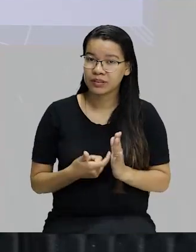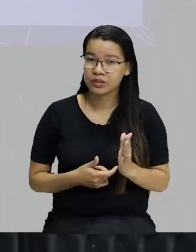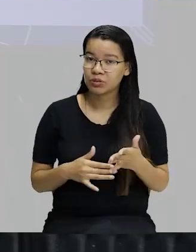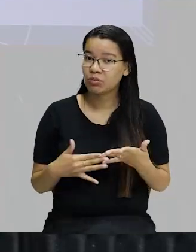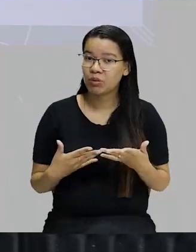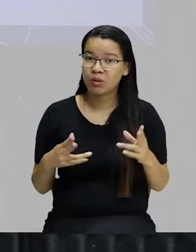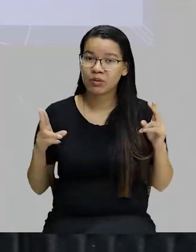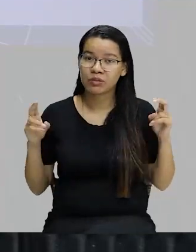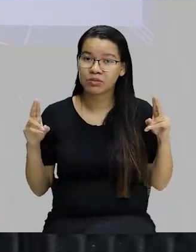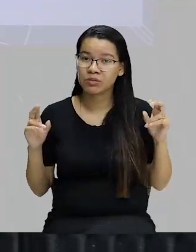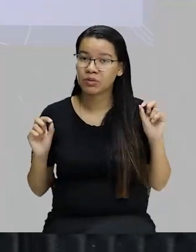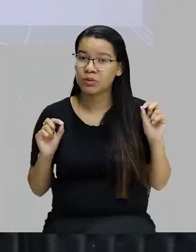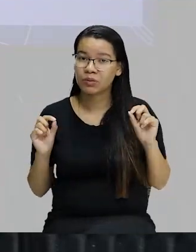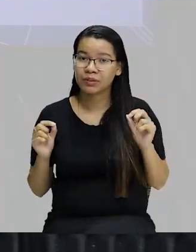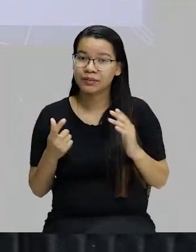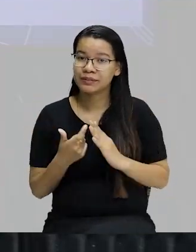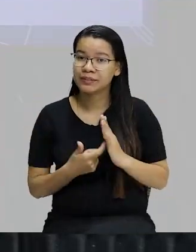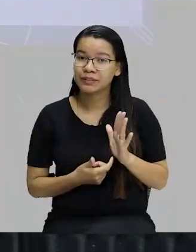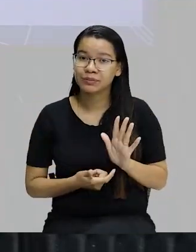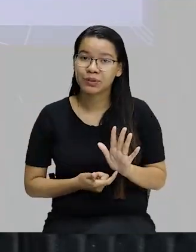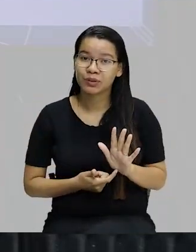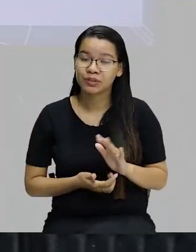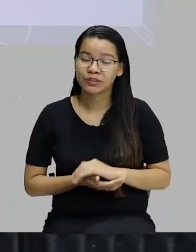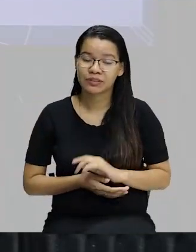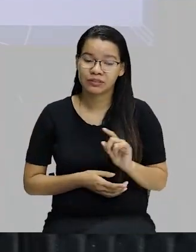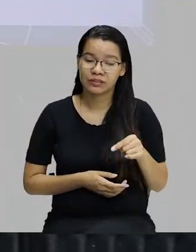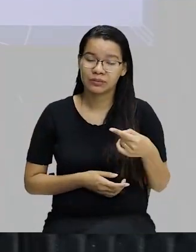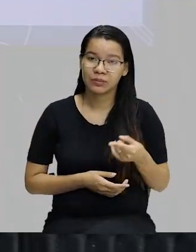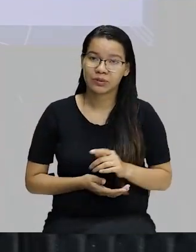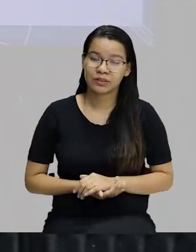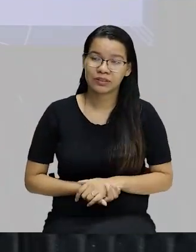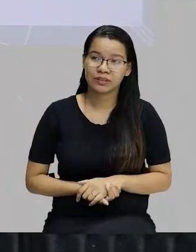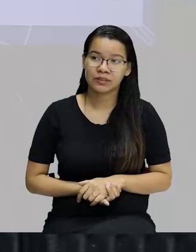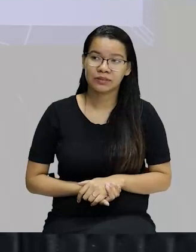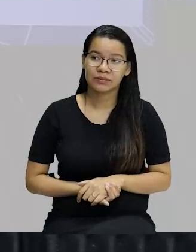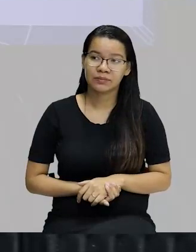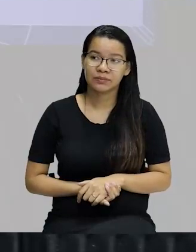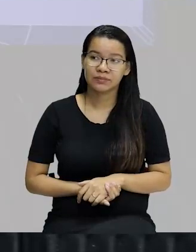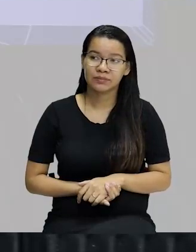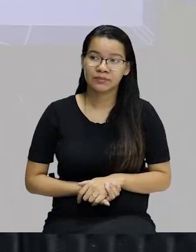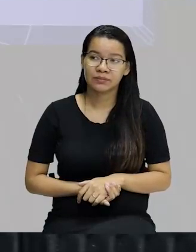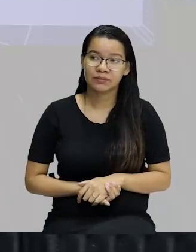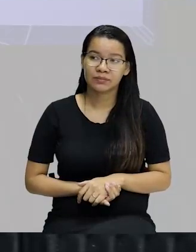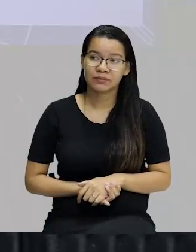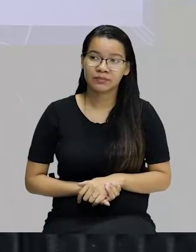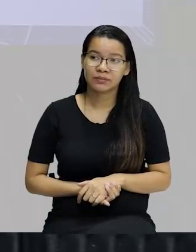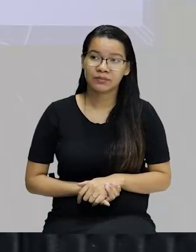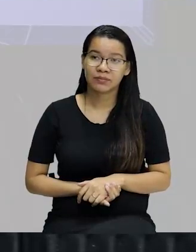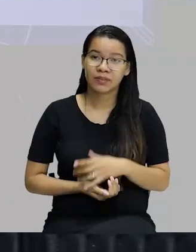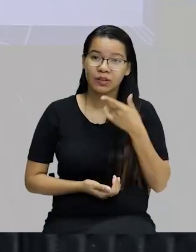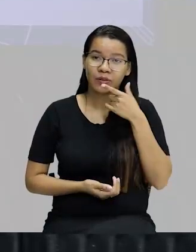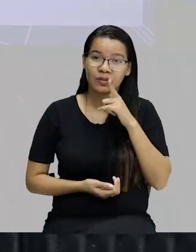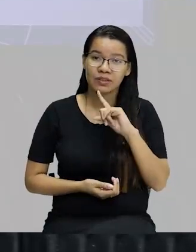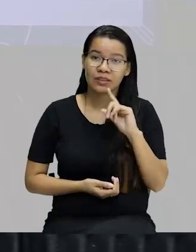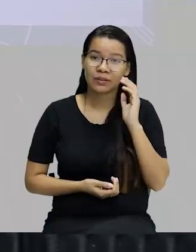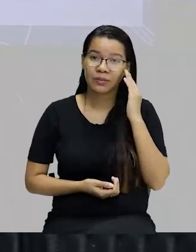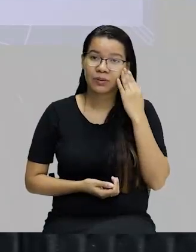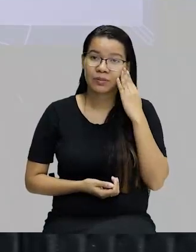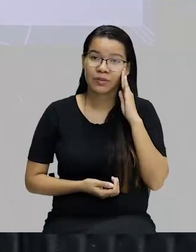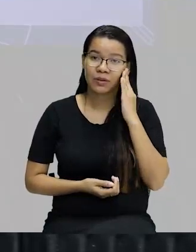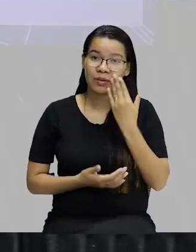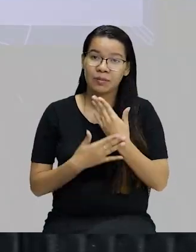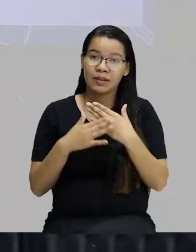é o assunto? O que esse texto trata? Depois, get an overall comprehension. Conseguir uma compreensão